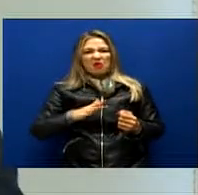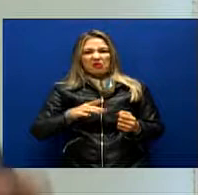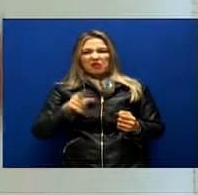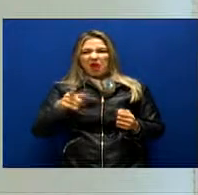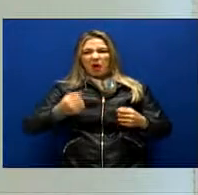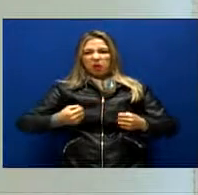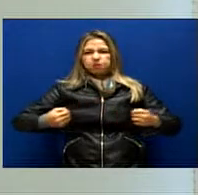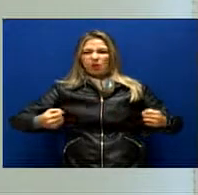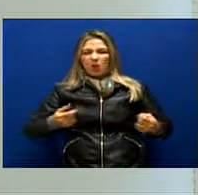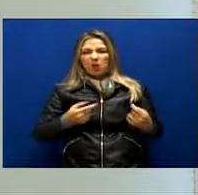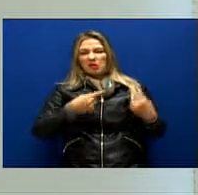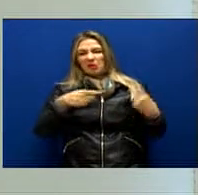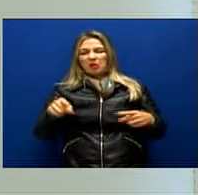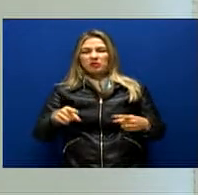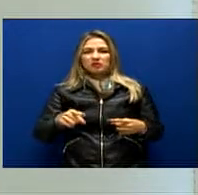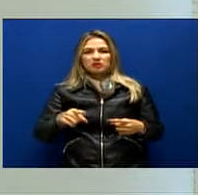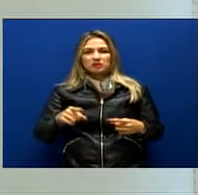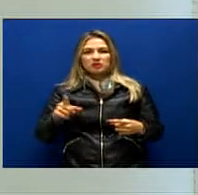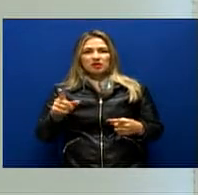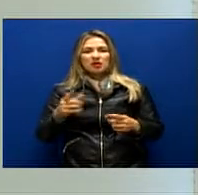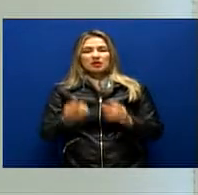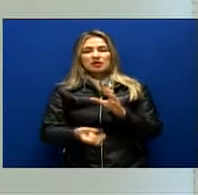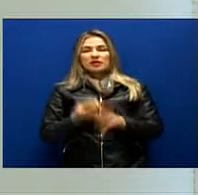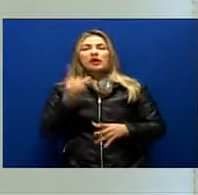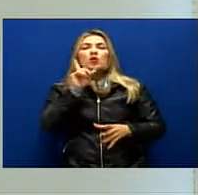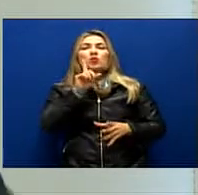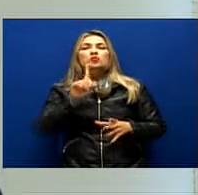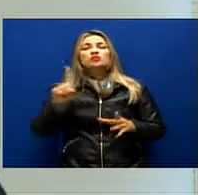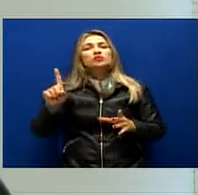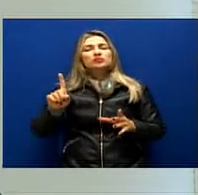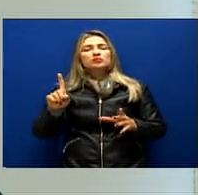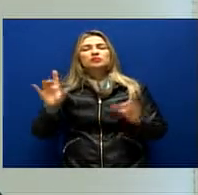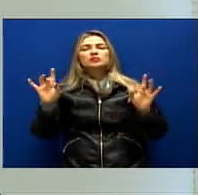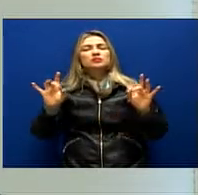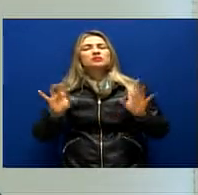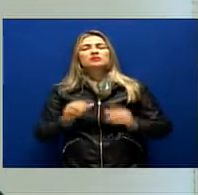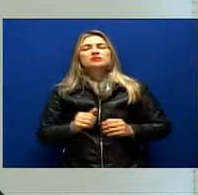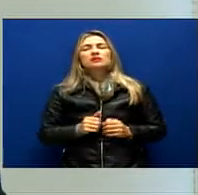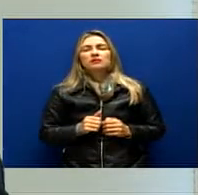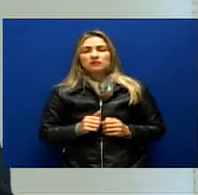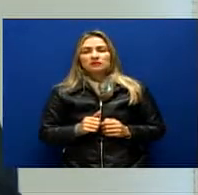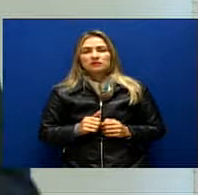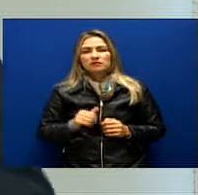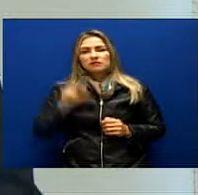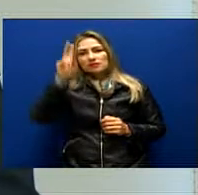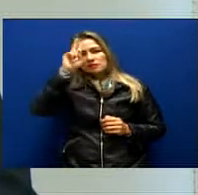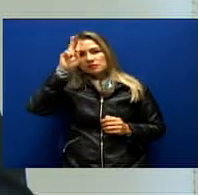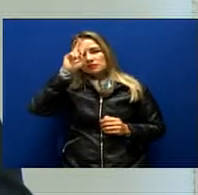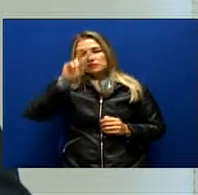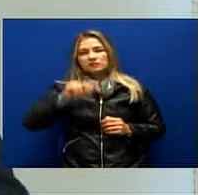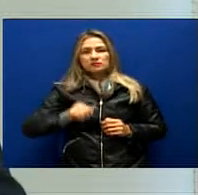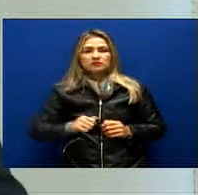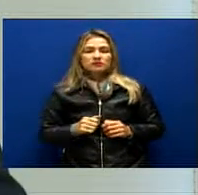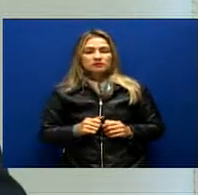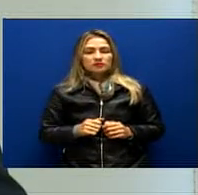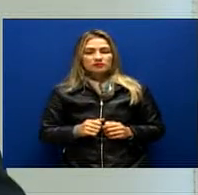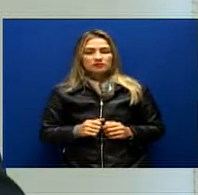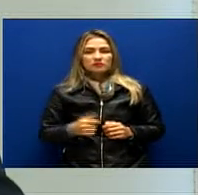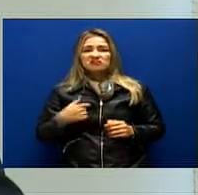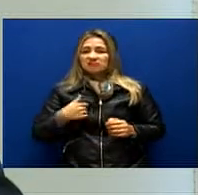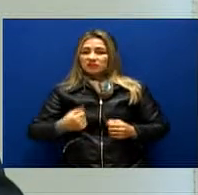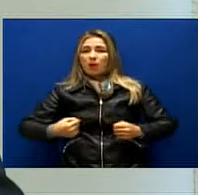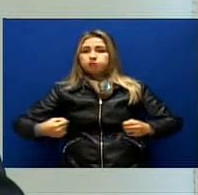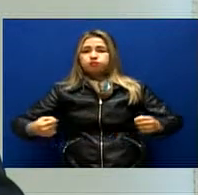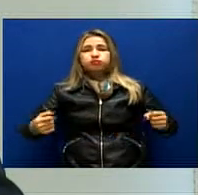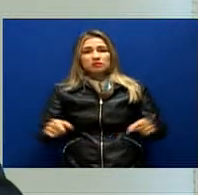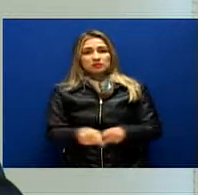obesofobia? Eu sou obeso, vereador, estou acima do peso, tentando aqui fazer uma dieta. Mas